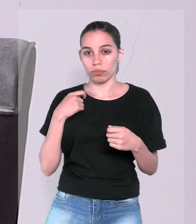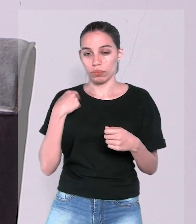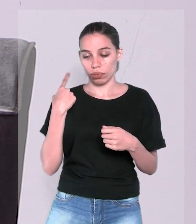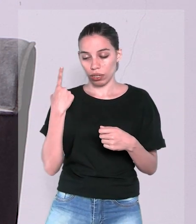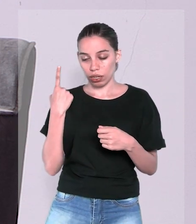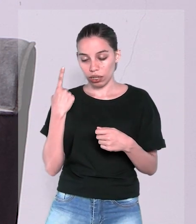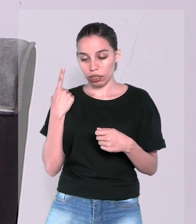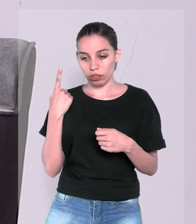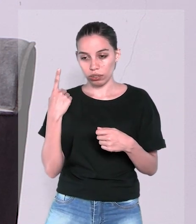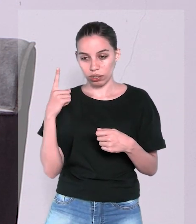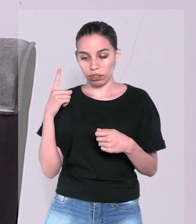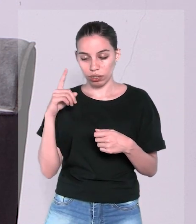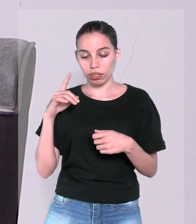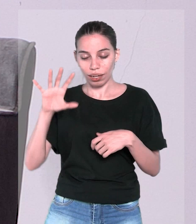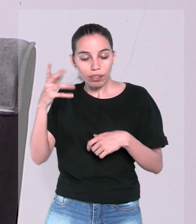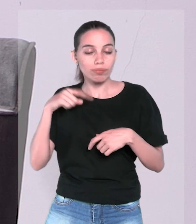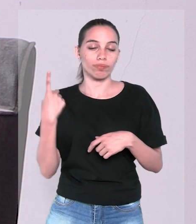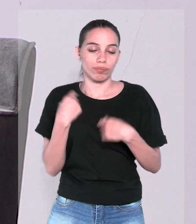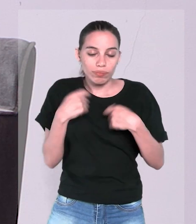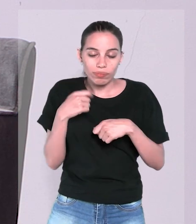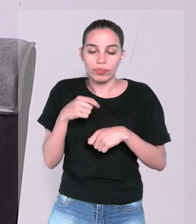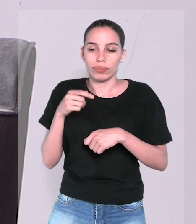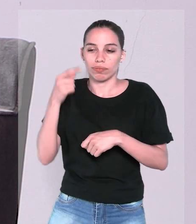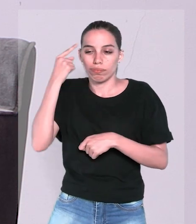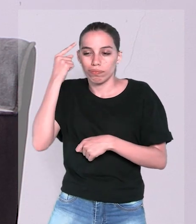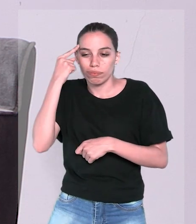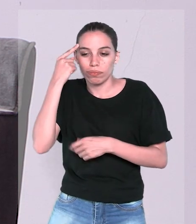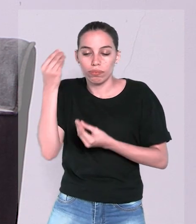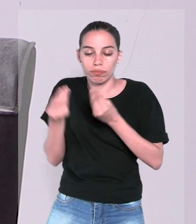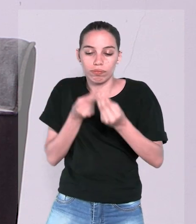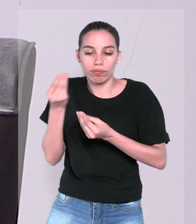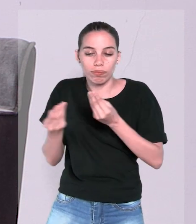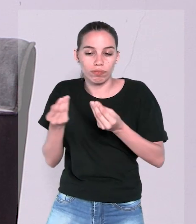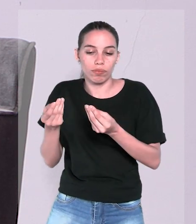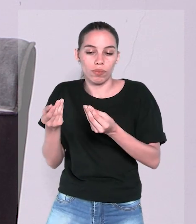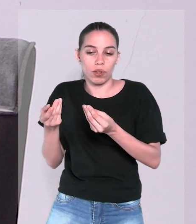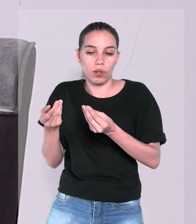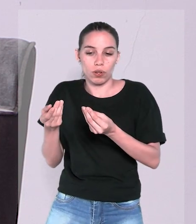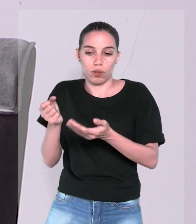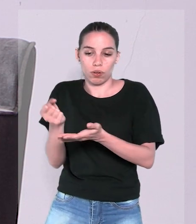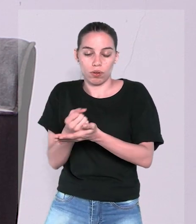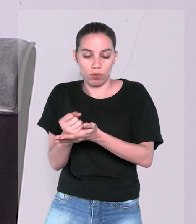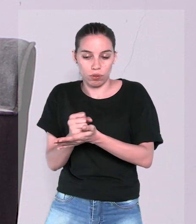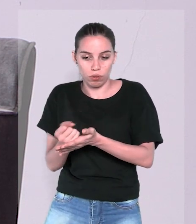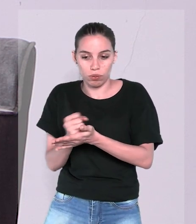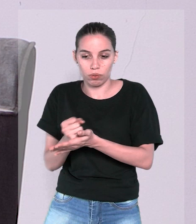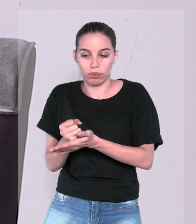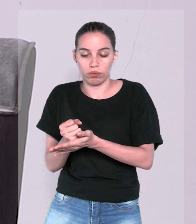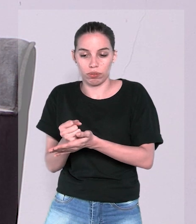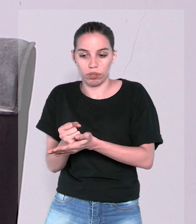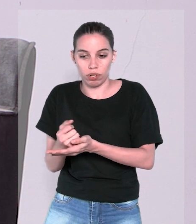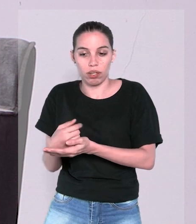das organizações privadas. Os professores precisam ser cuidados. Então, eu acho que as redes